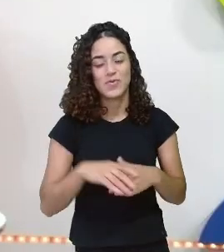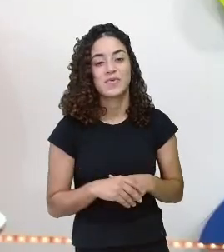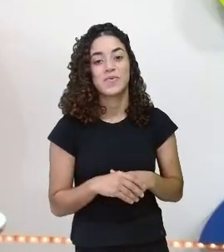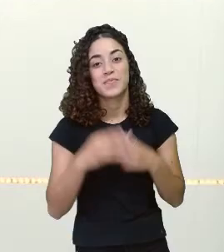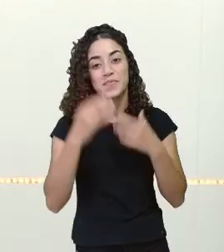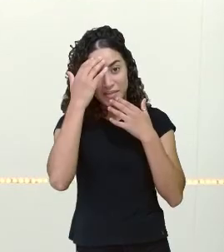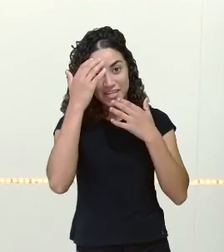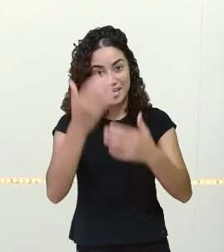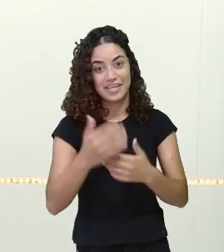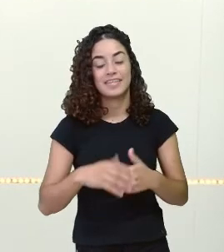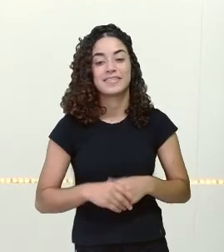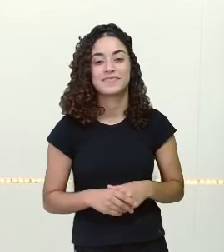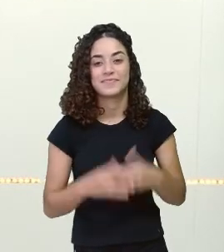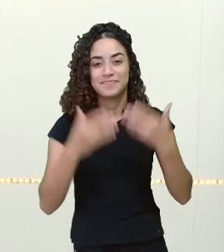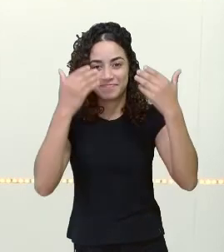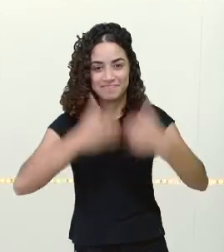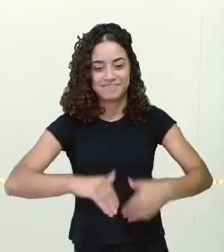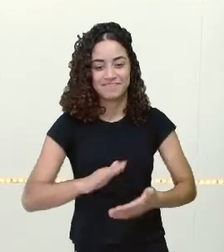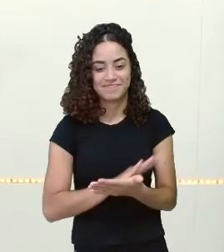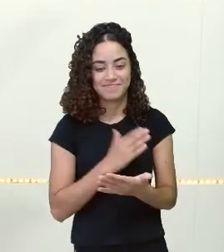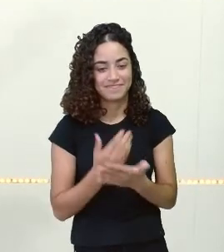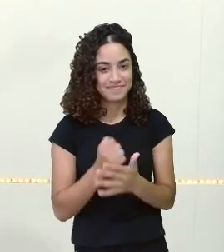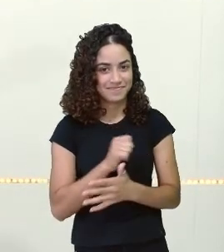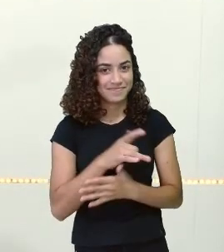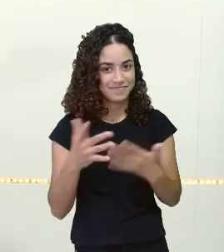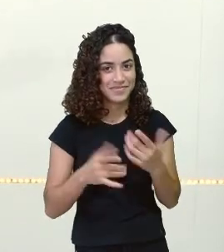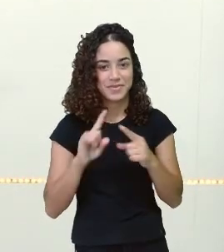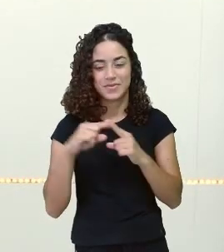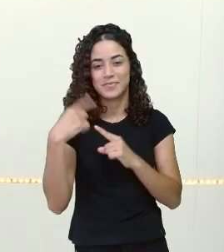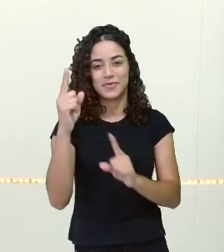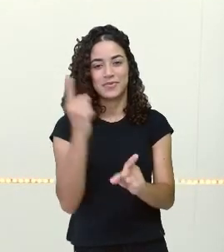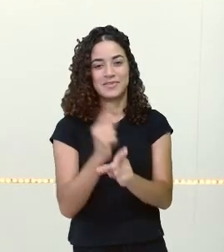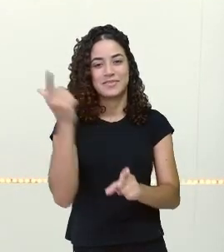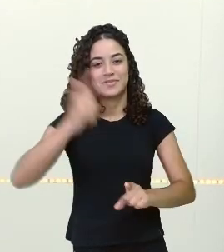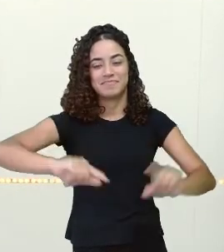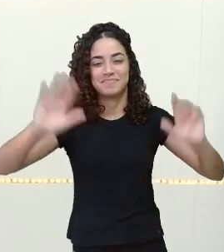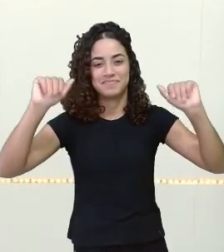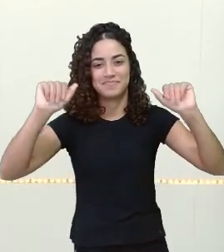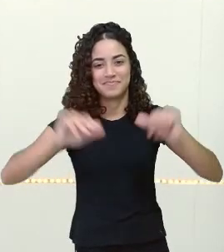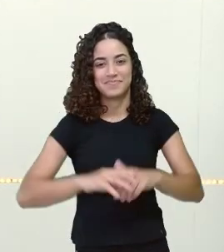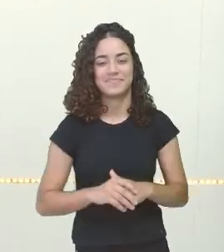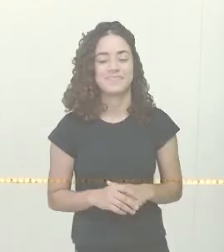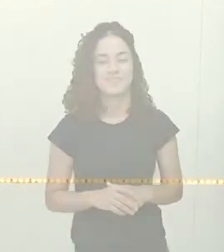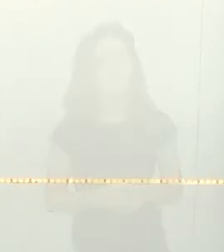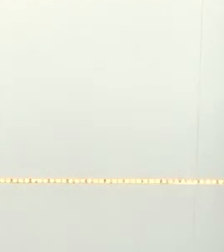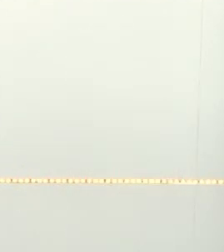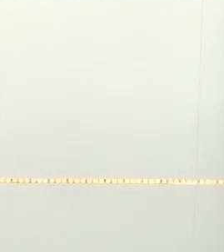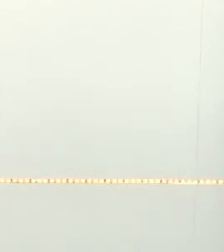Sandra, obrigada a intérprete e até a próxima aula. Tchau, tchau!